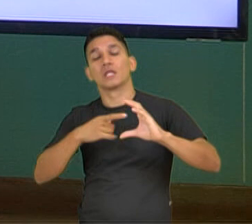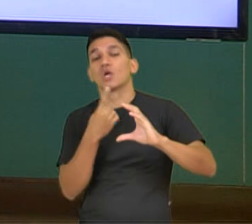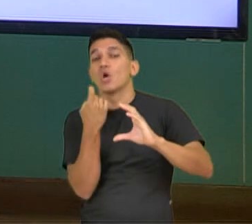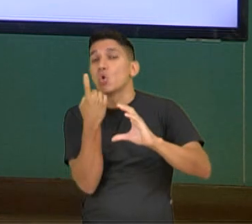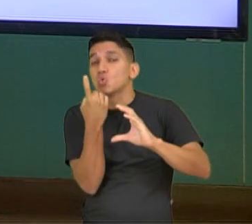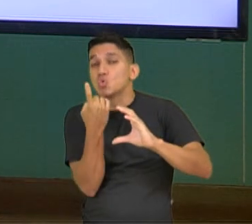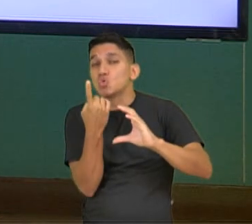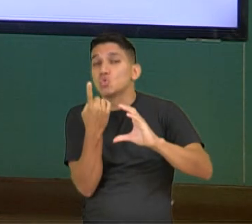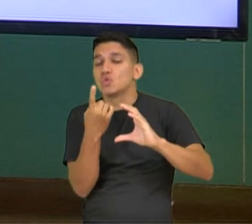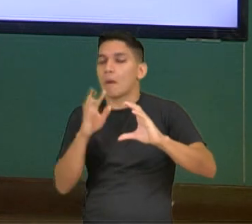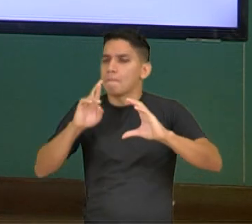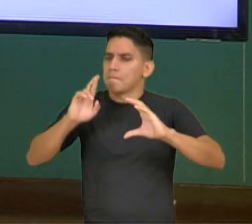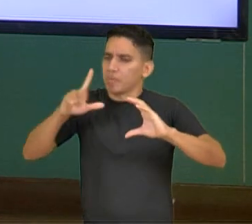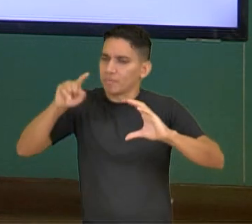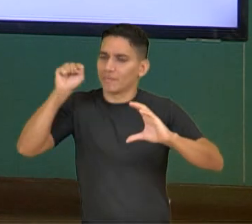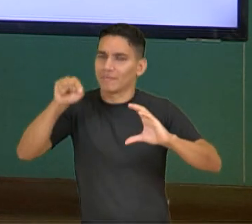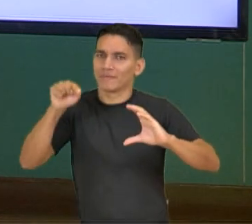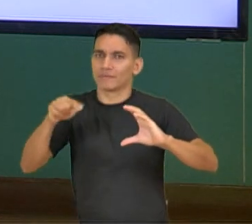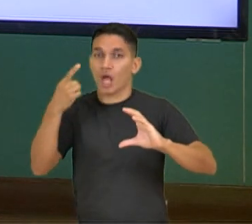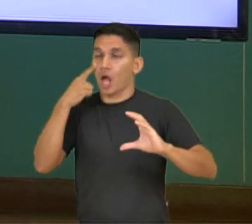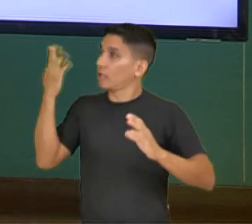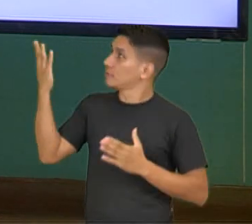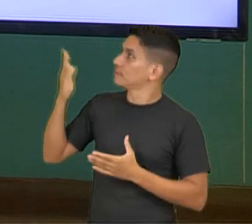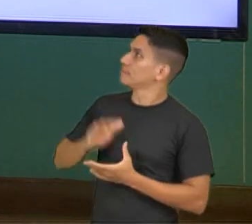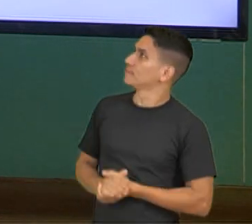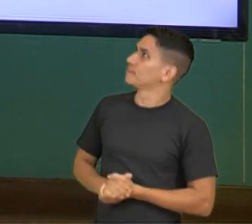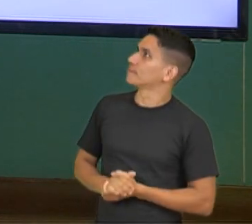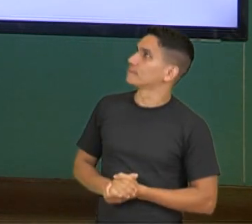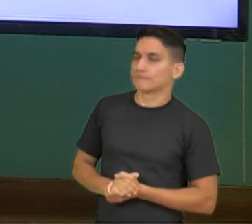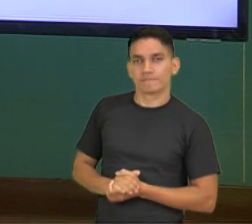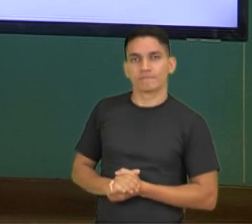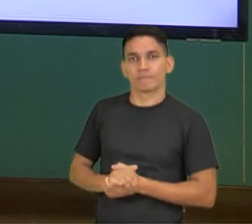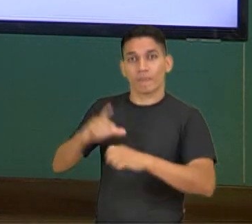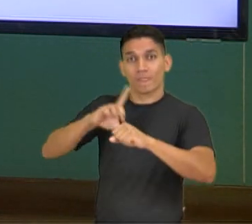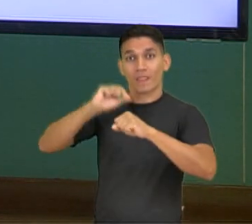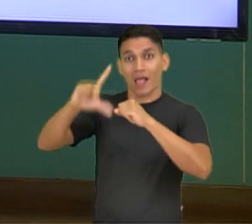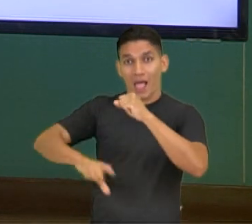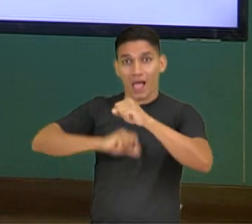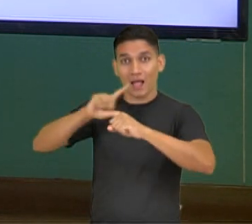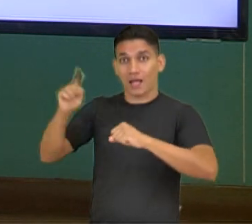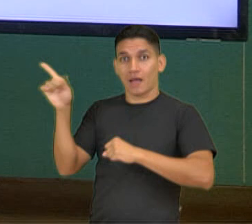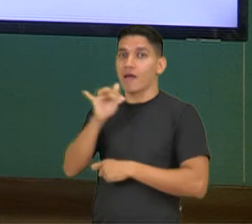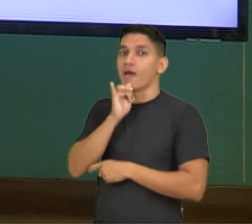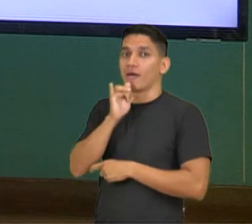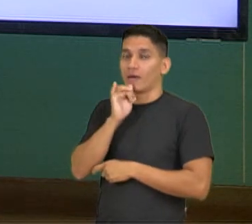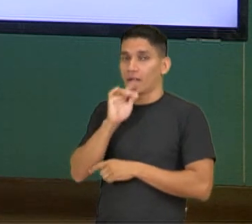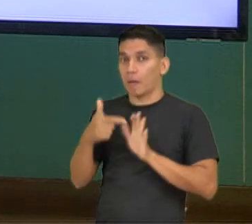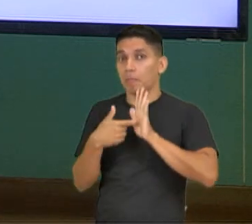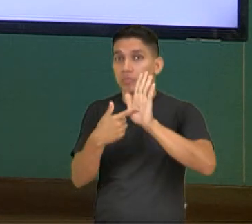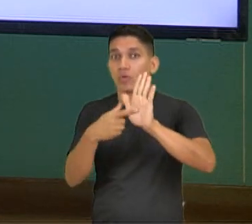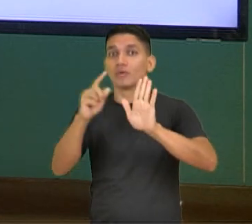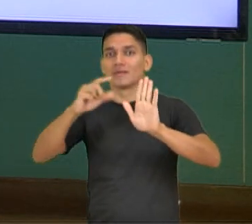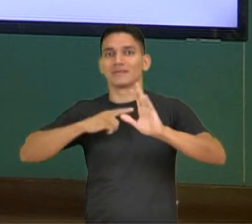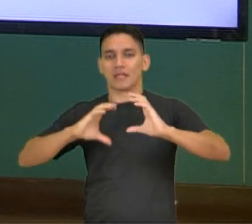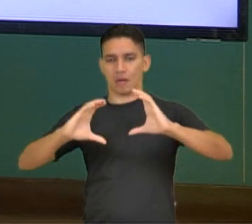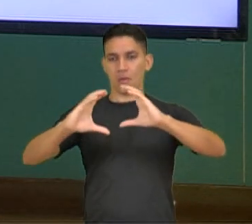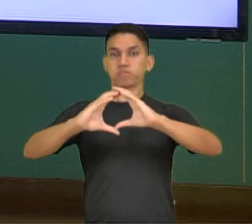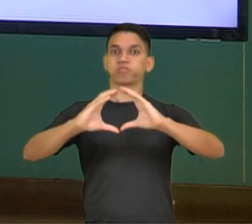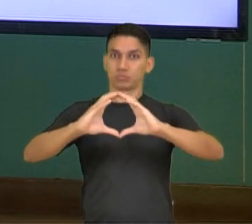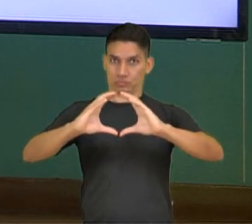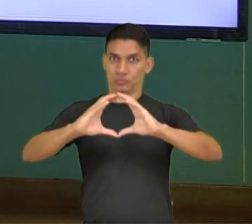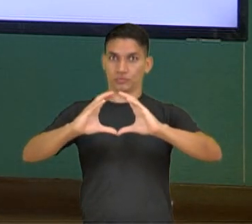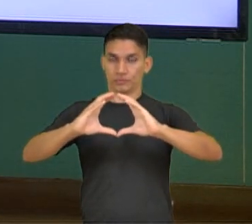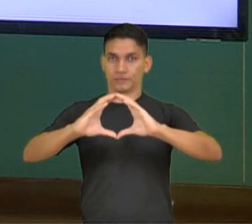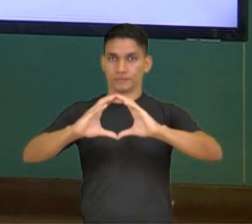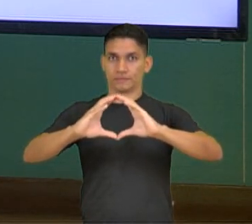menos um heteroátomo. Observe aqui nesta cadeia, neste exemplo aqui, nós temos uma cadeia carbônica